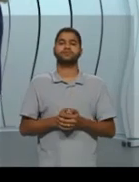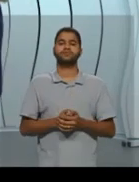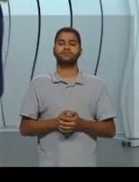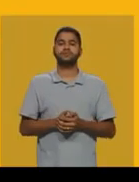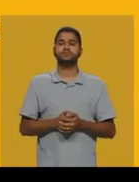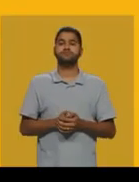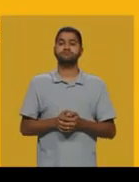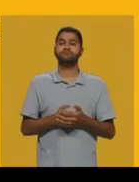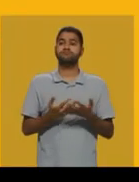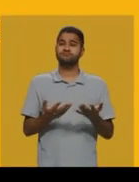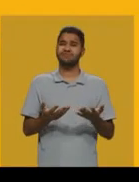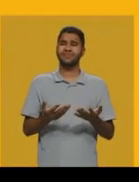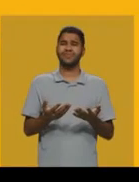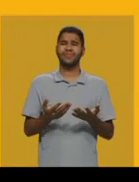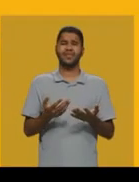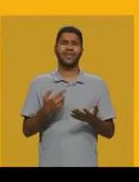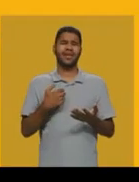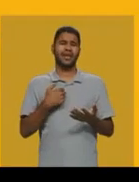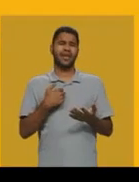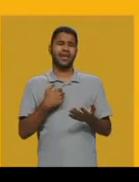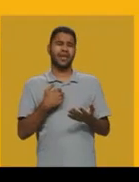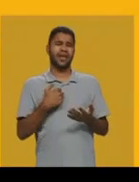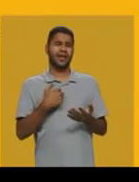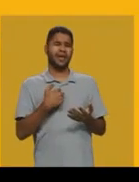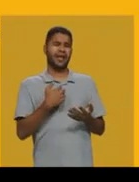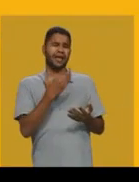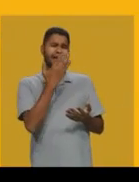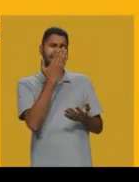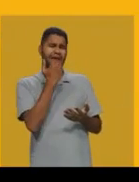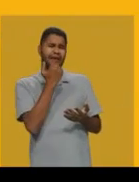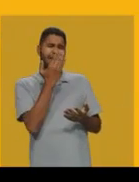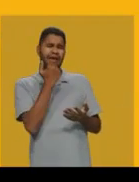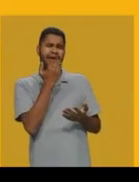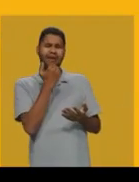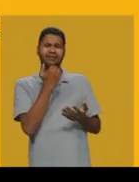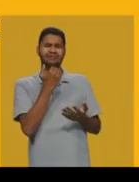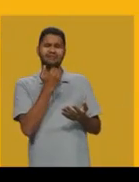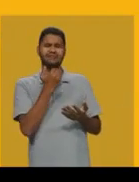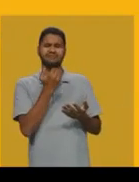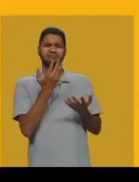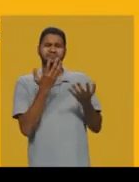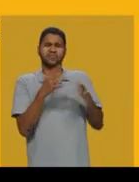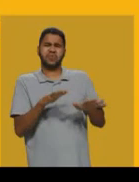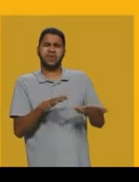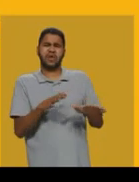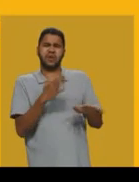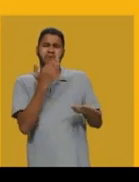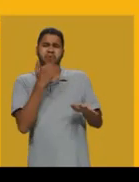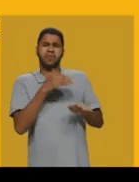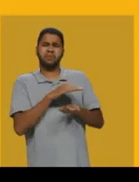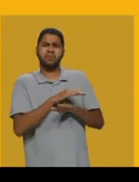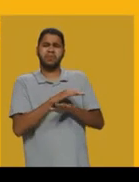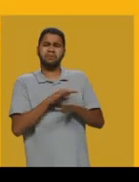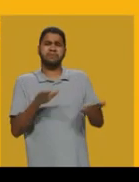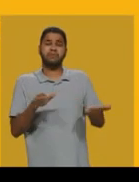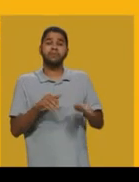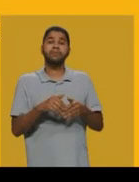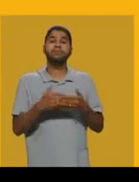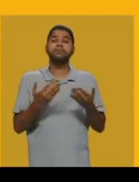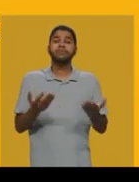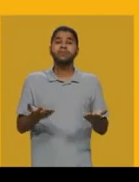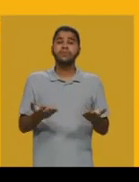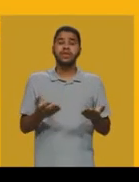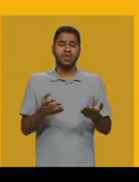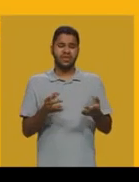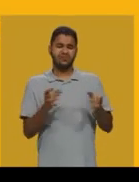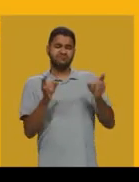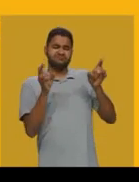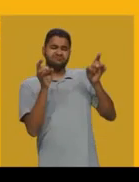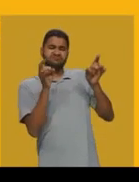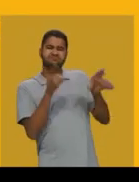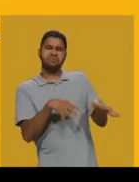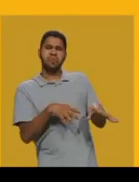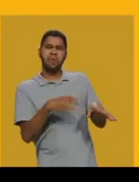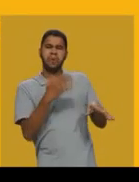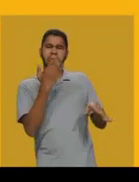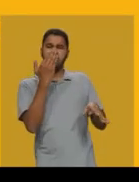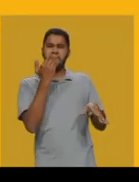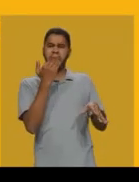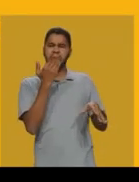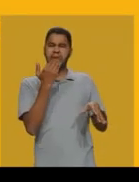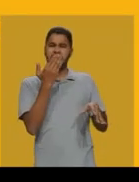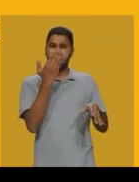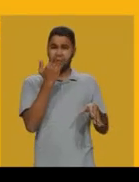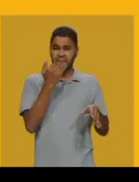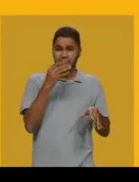Decidi deixar de comer carne. Qual é o pressuposto? Através do verbo deixar. Se eu deixei de